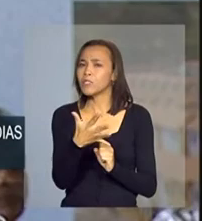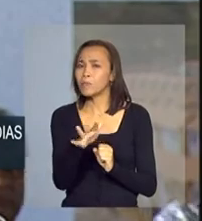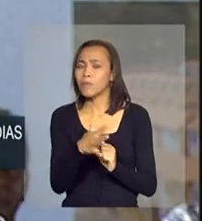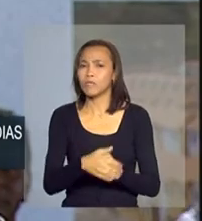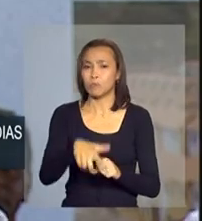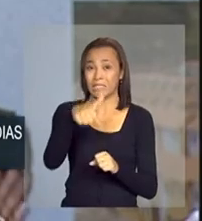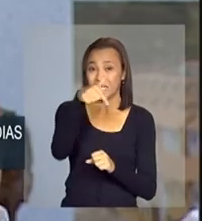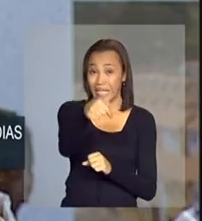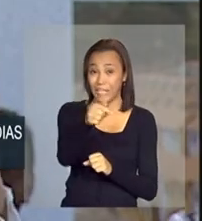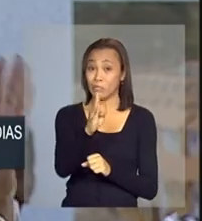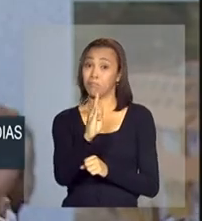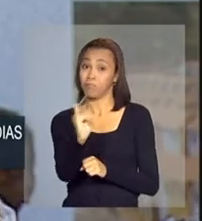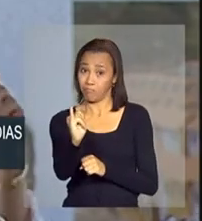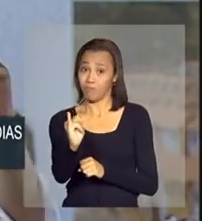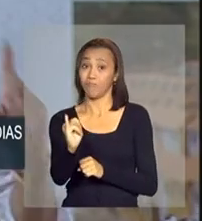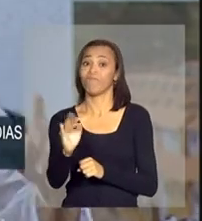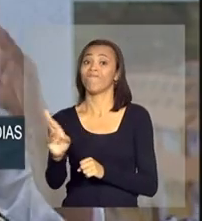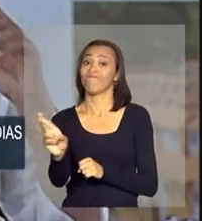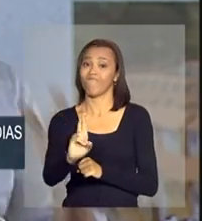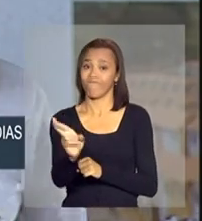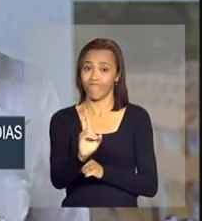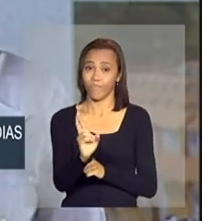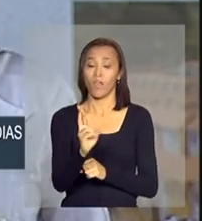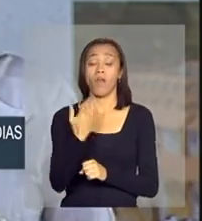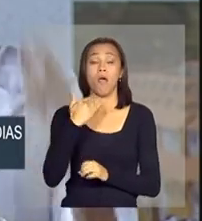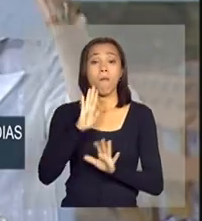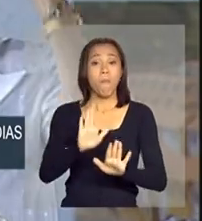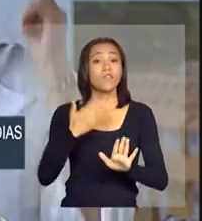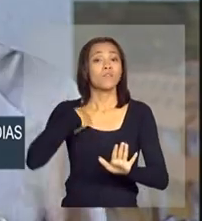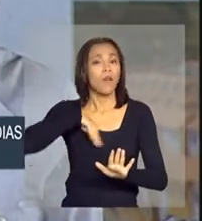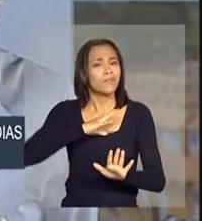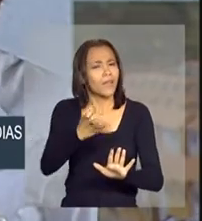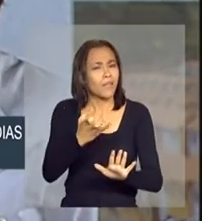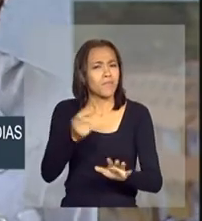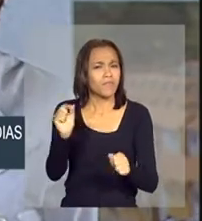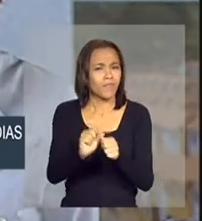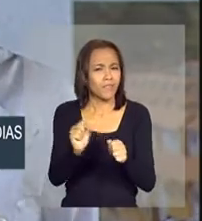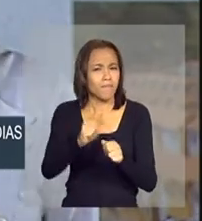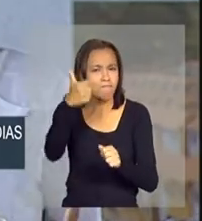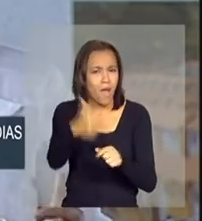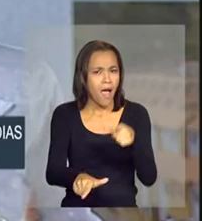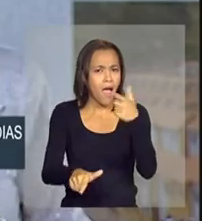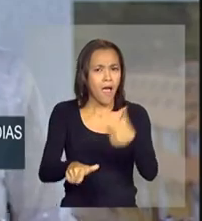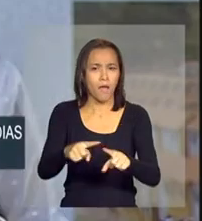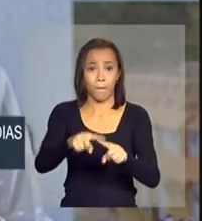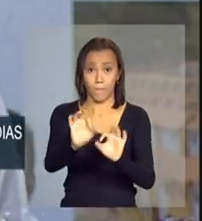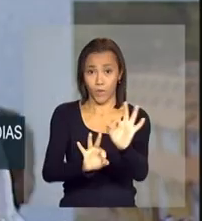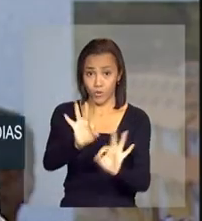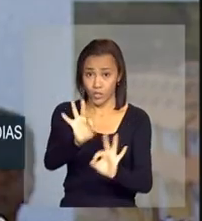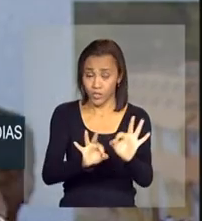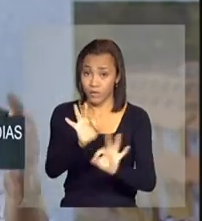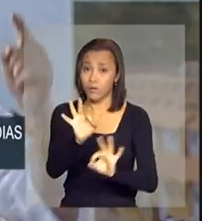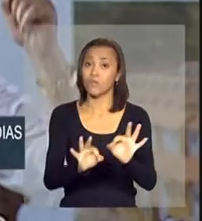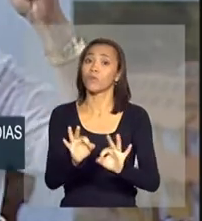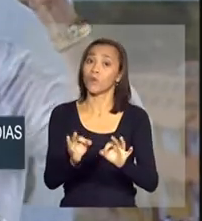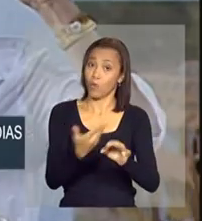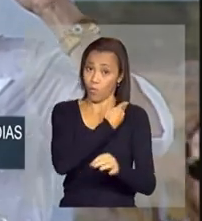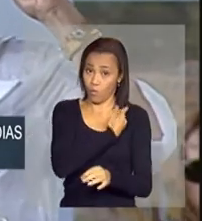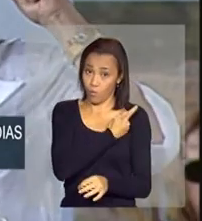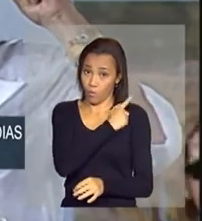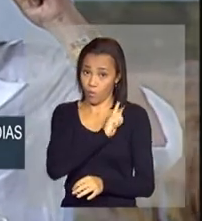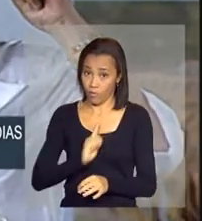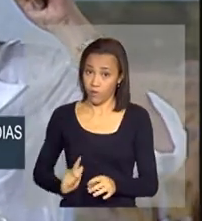perto de sete bilhões mas nós queremos fazer mais projetos com governo